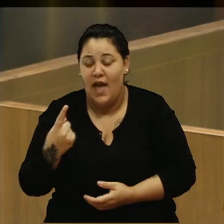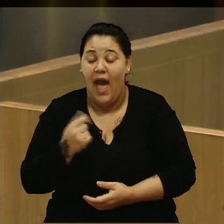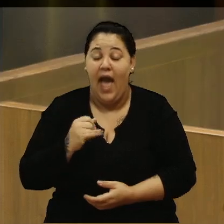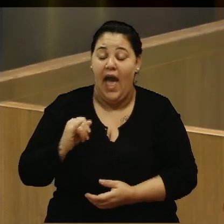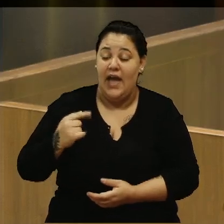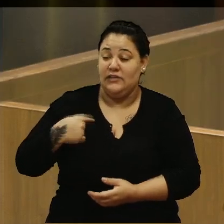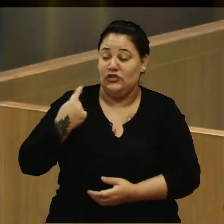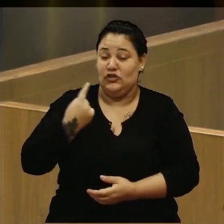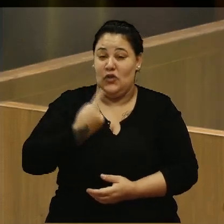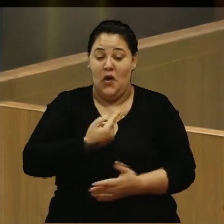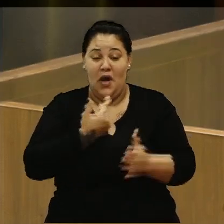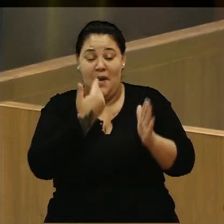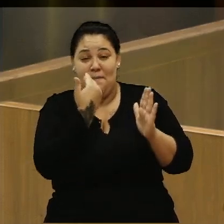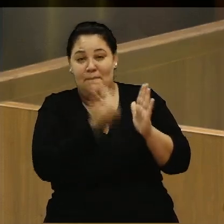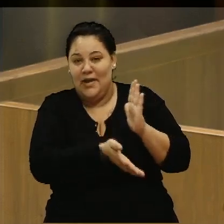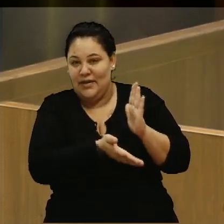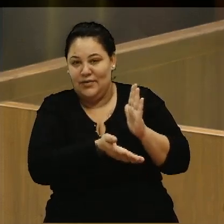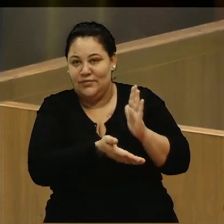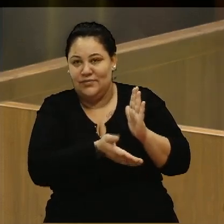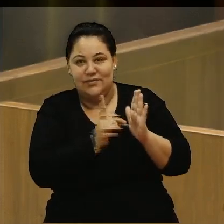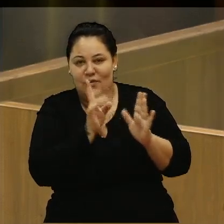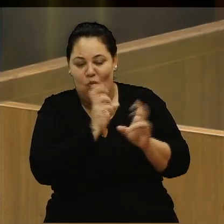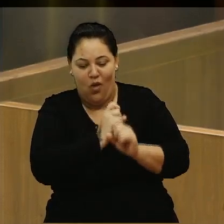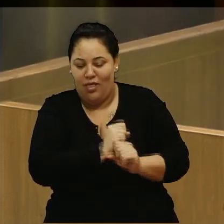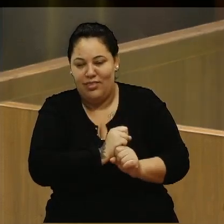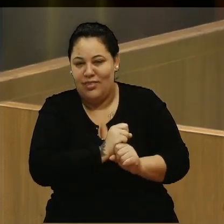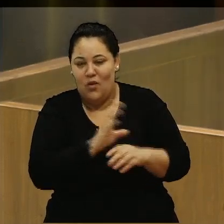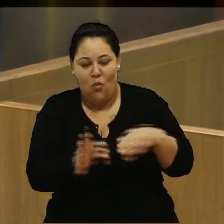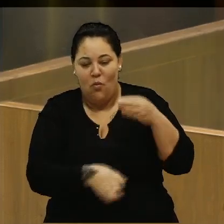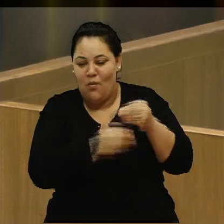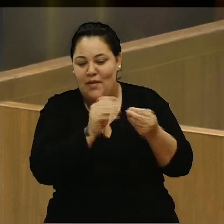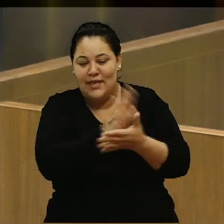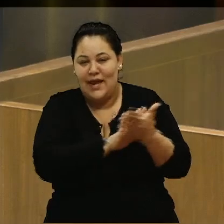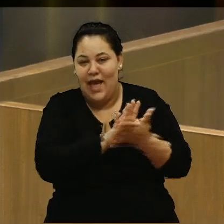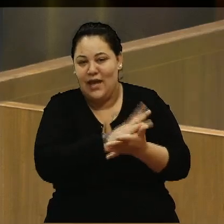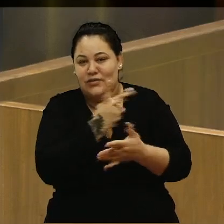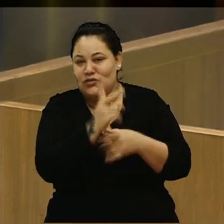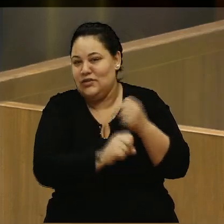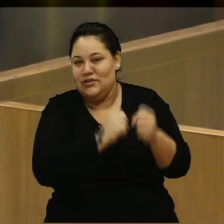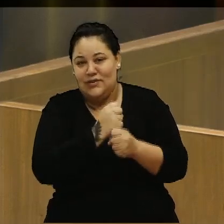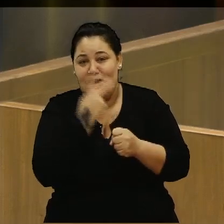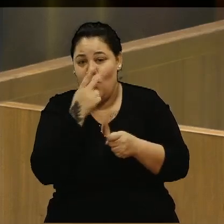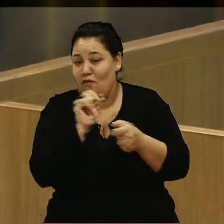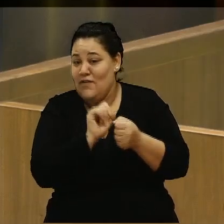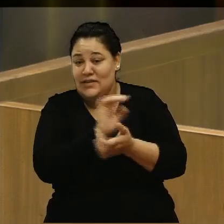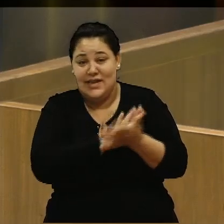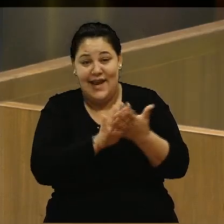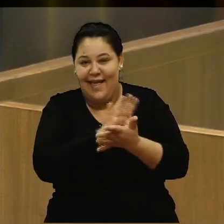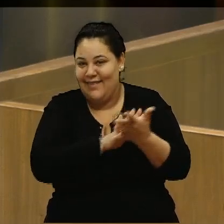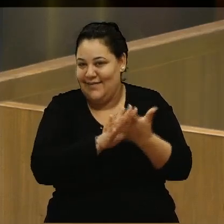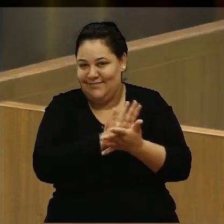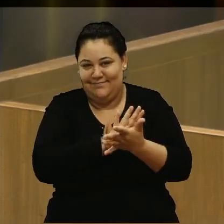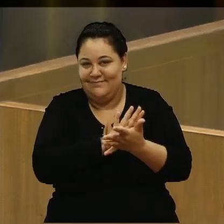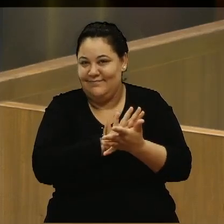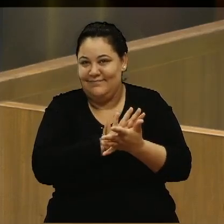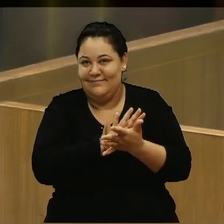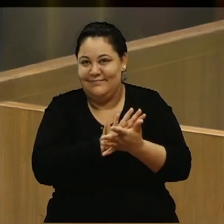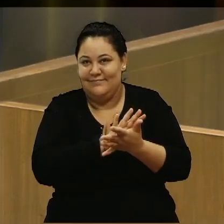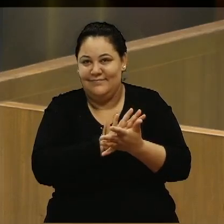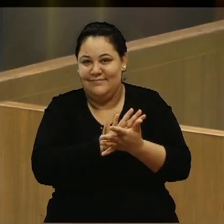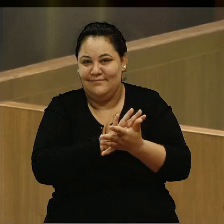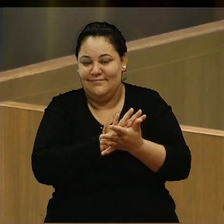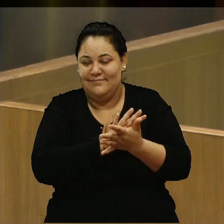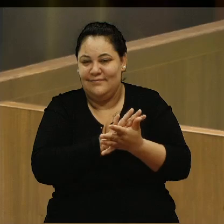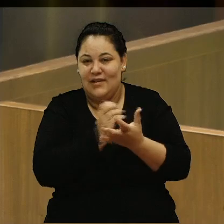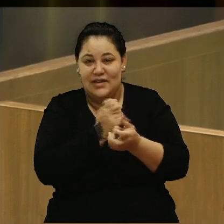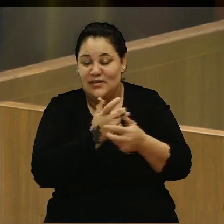gente perdeu aquilo, não conta mais nada, aqueles 2 anos. É como se não tivesse feito nada para triênios e